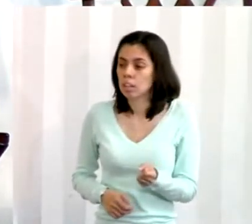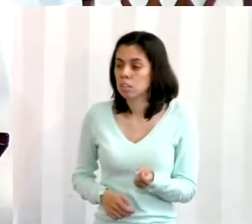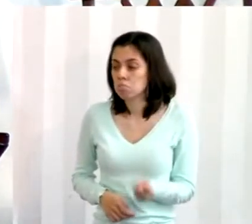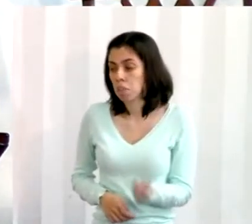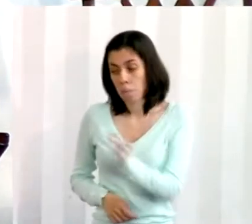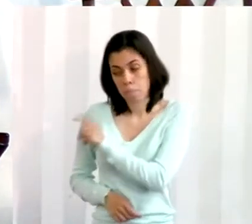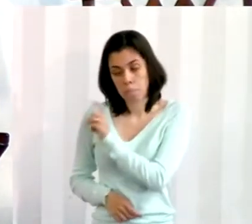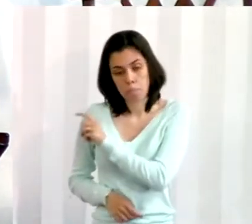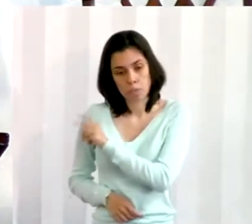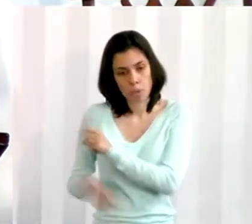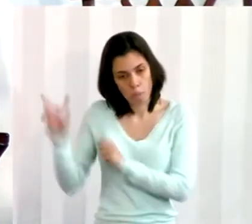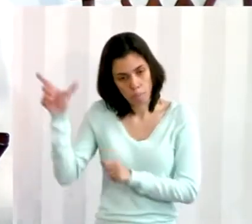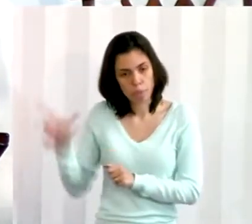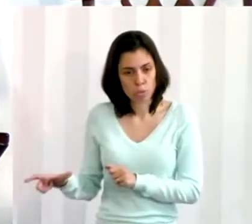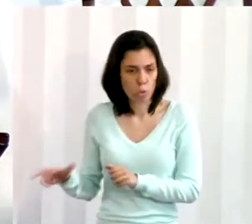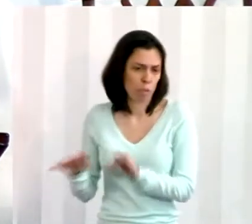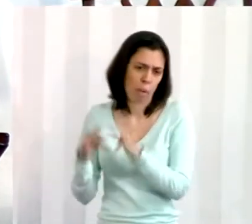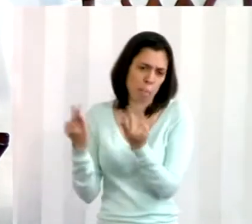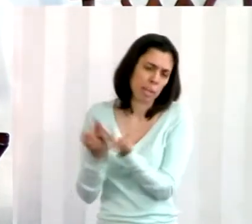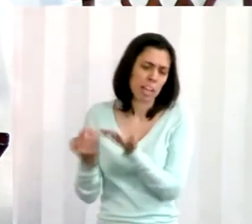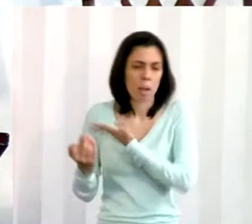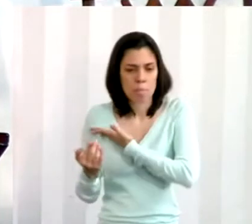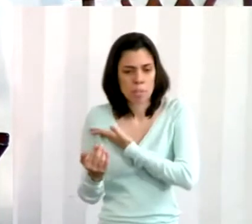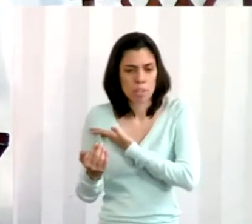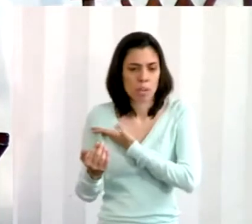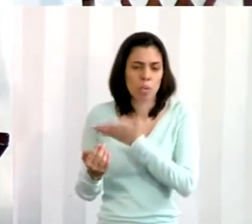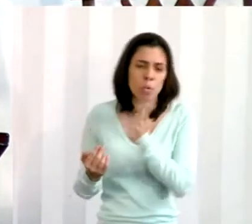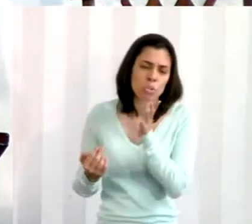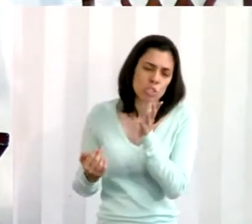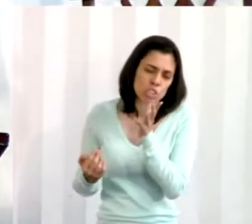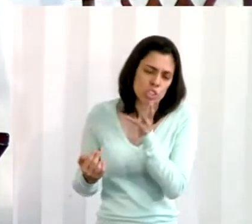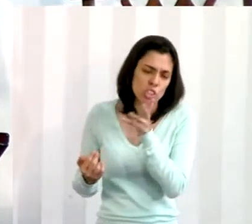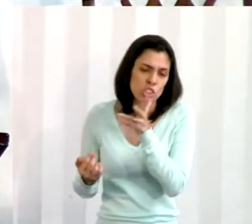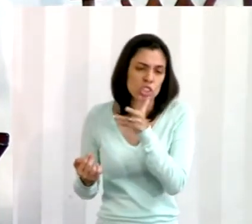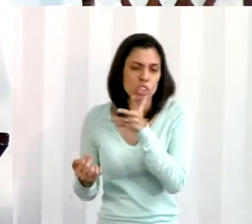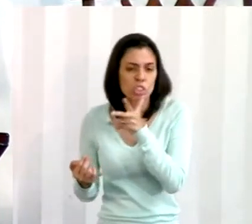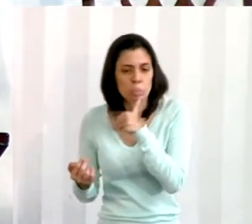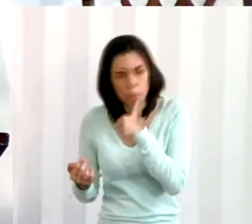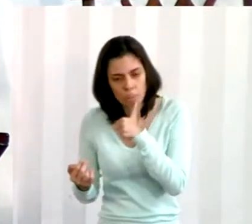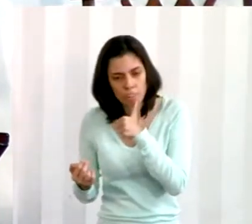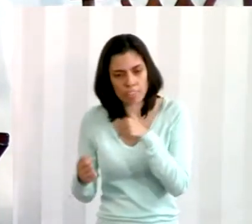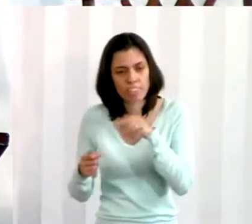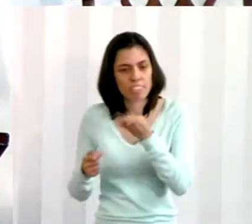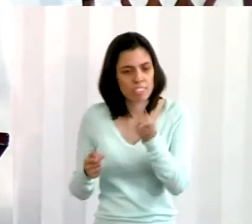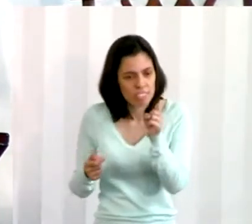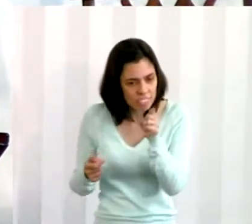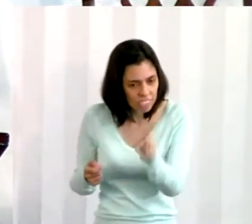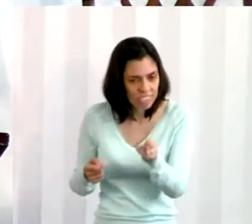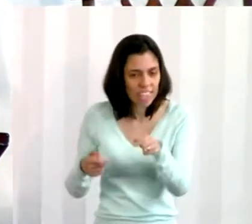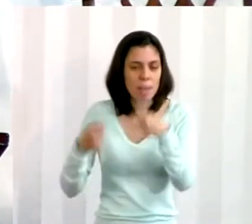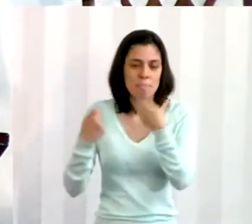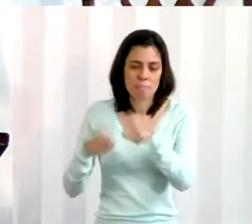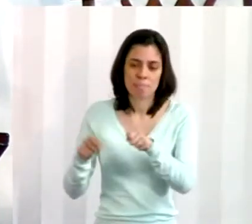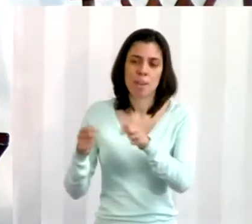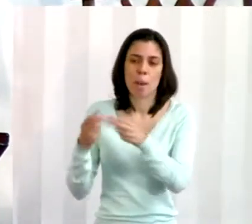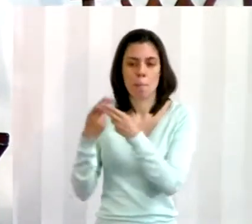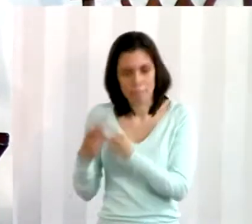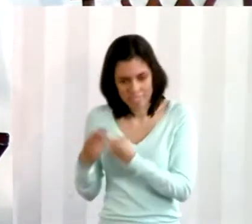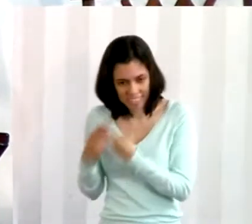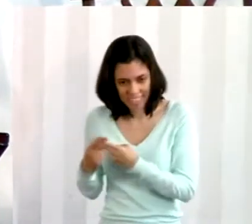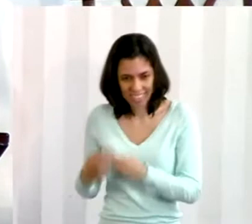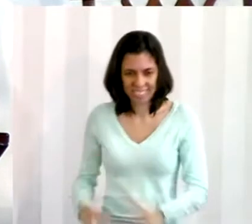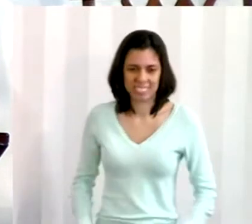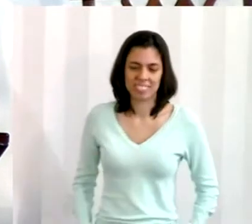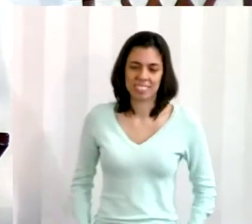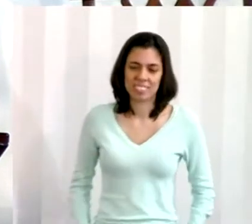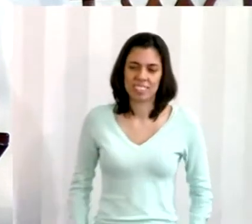até sábio perde a paciência. Mas o sábio, quando perde a paciência, ele